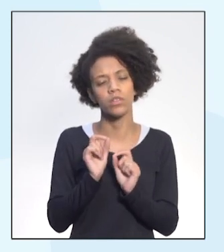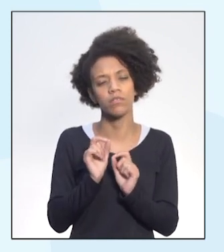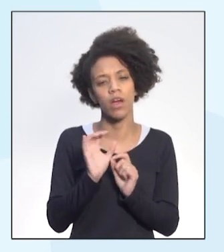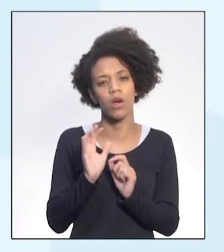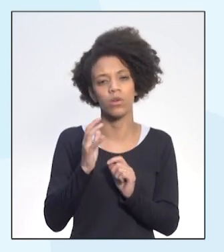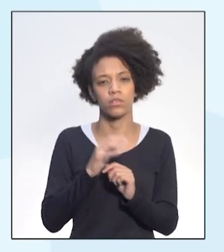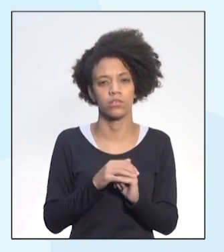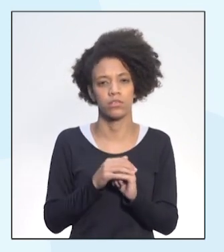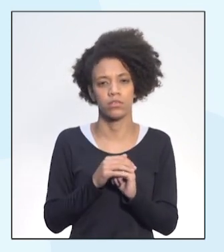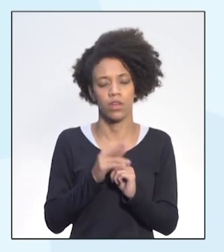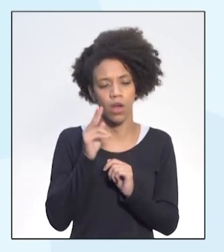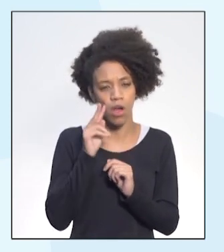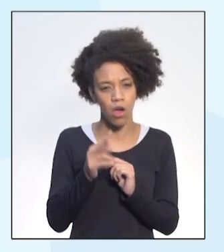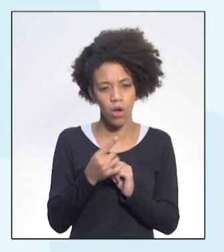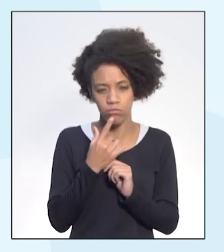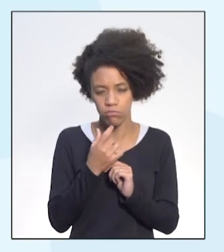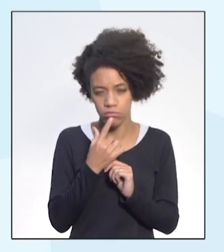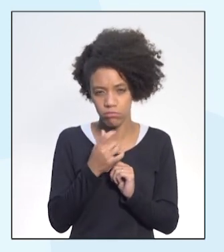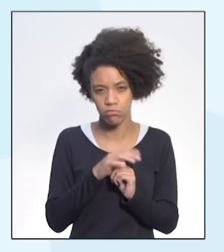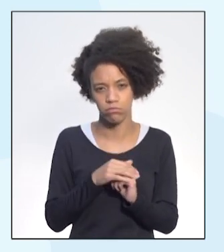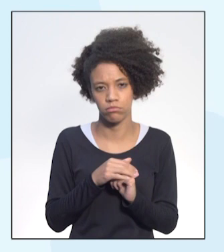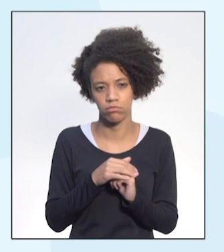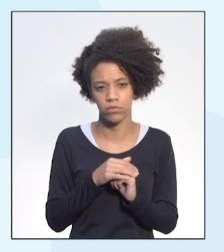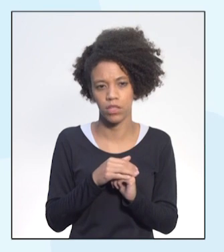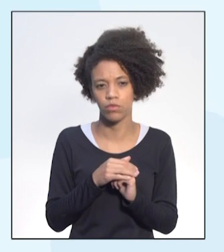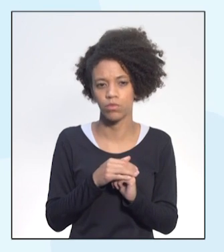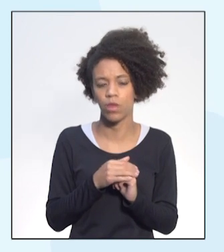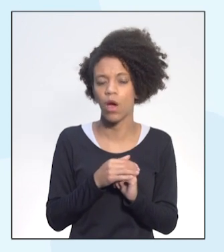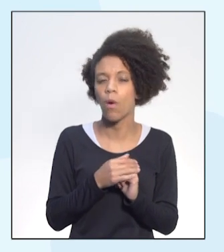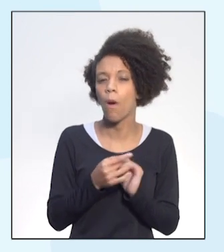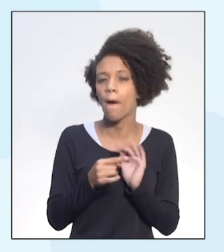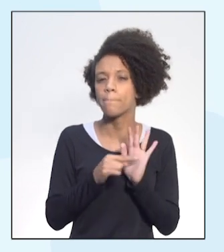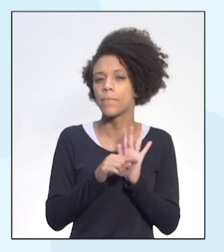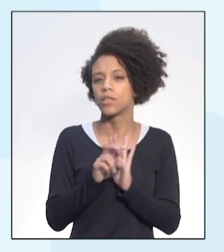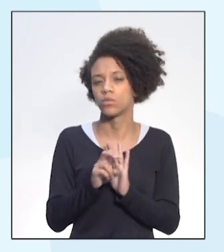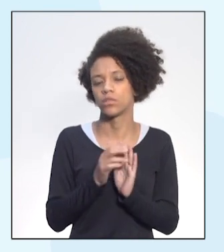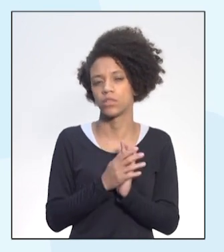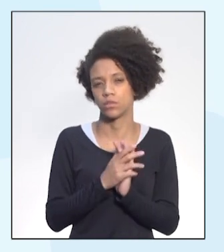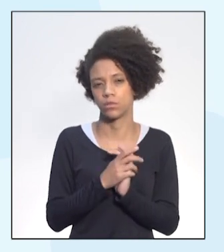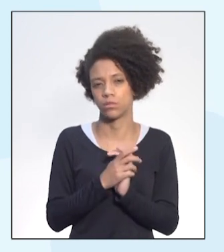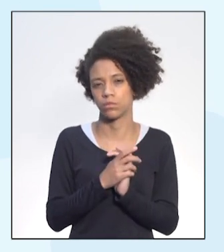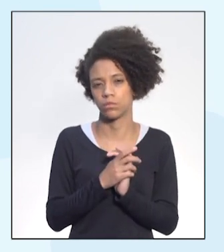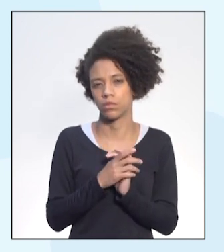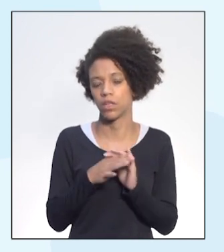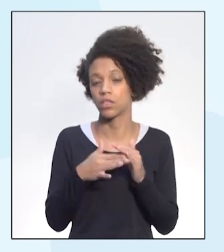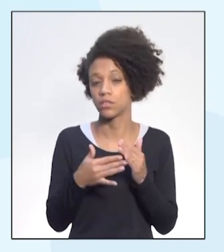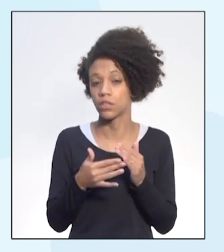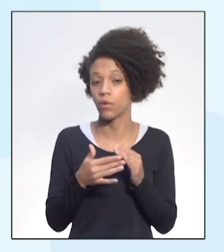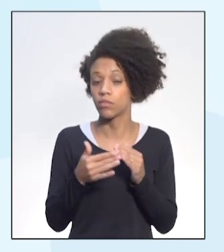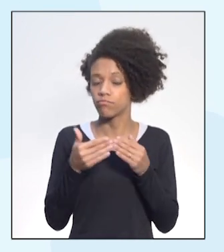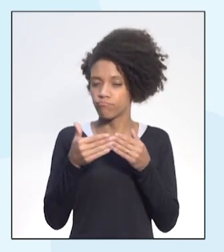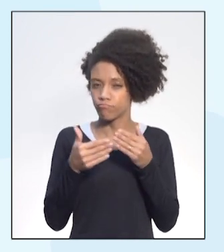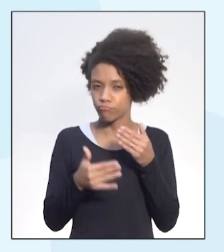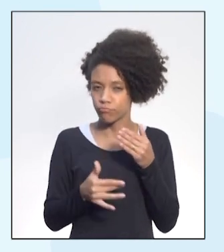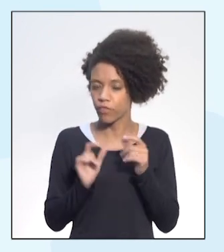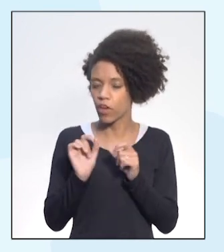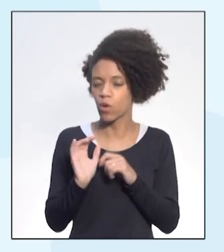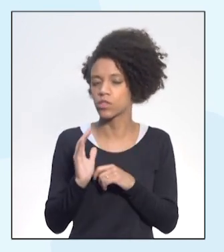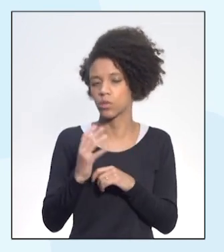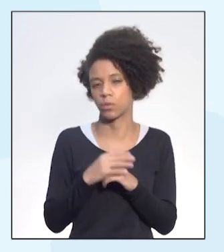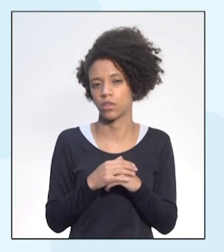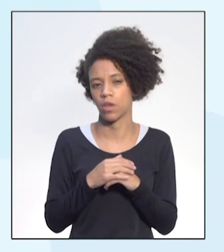Olha lá o que está em vermelho na segunda parte. Não é o menos 5? Não é o 5 que está em vermelho? Ele vai descer. Então, vai acontecer o quê?